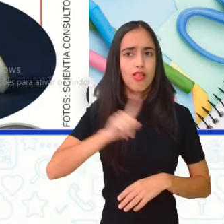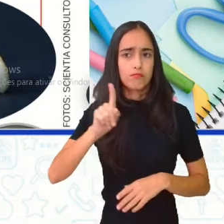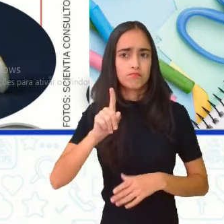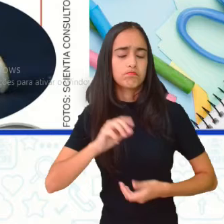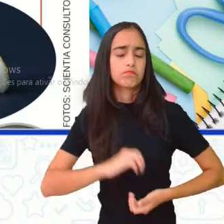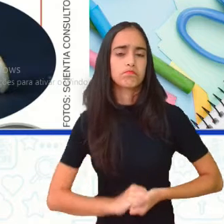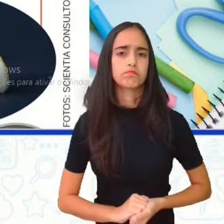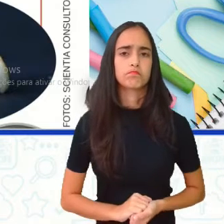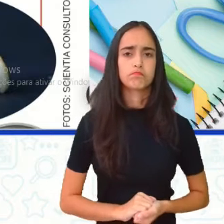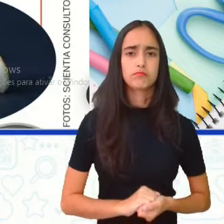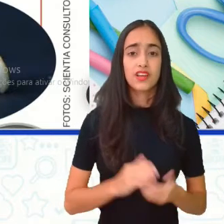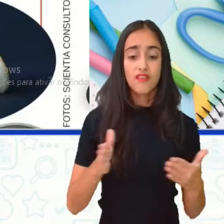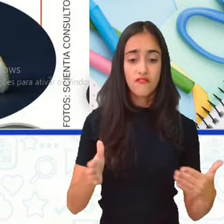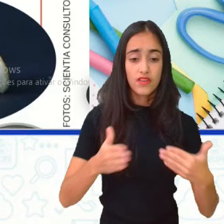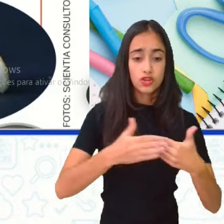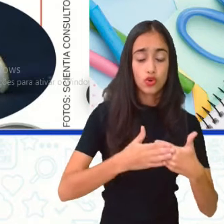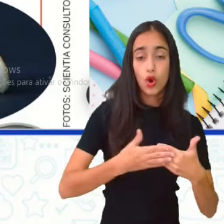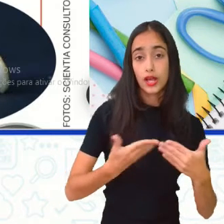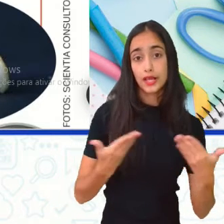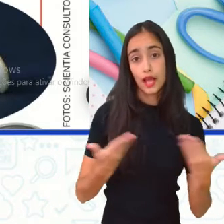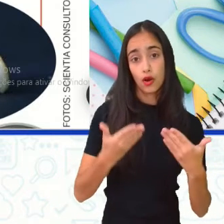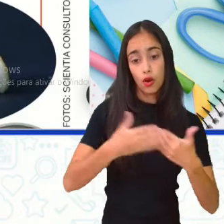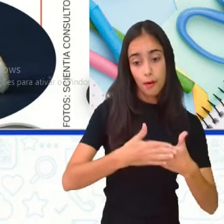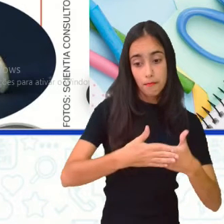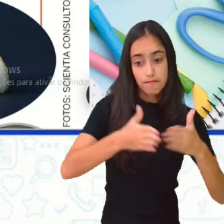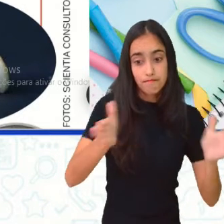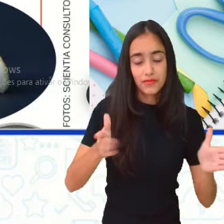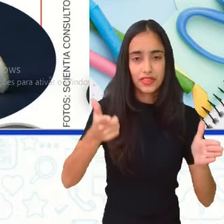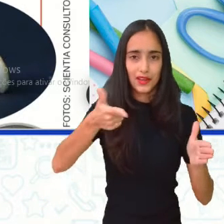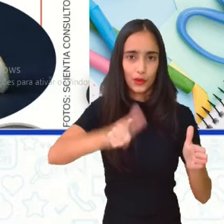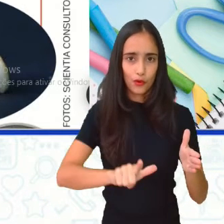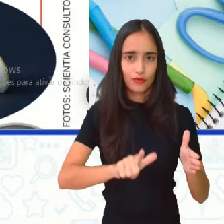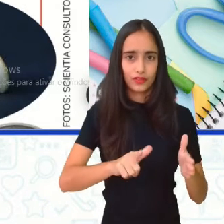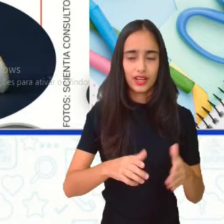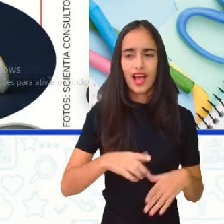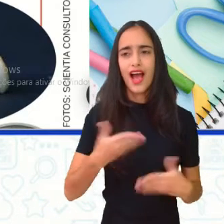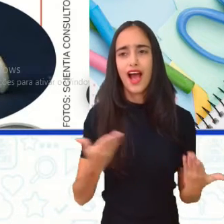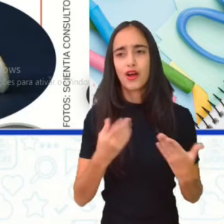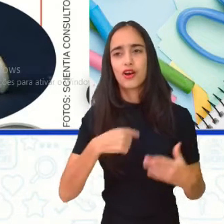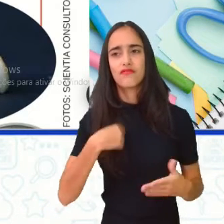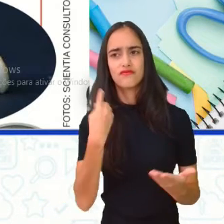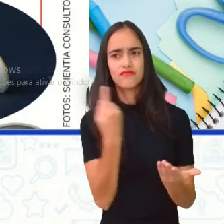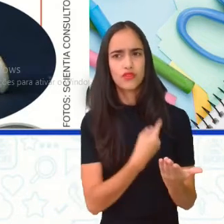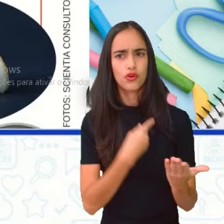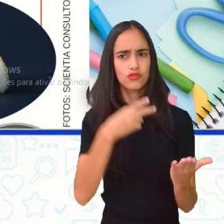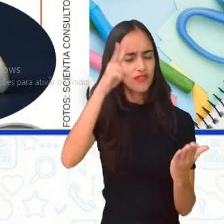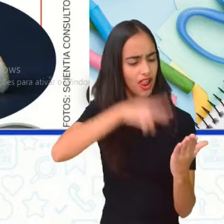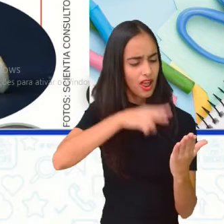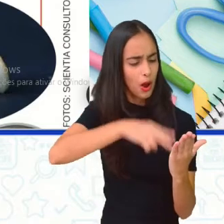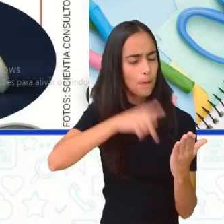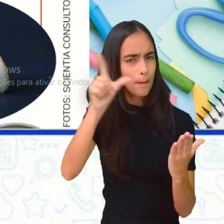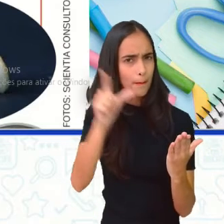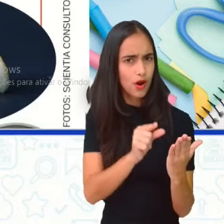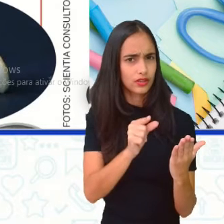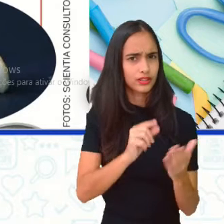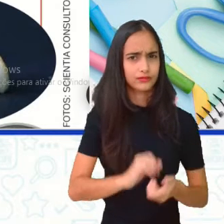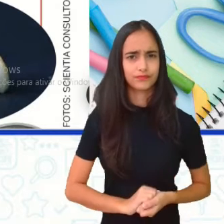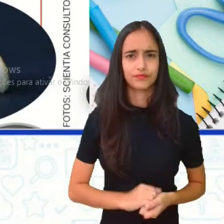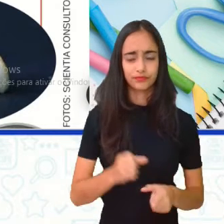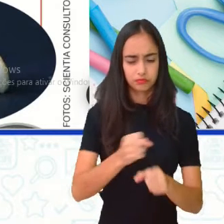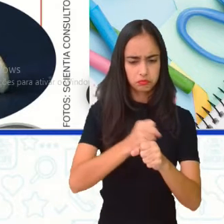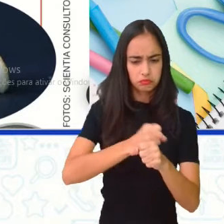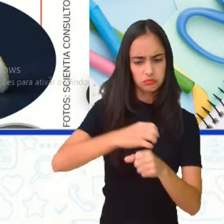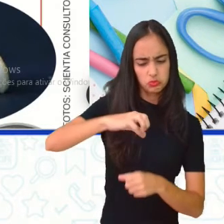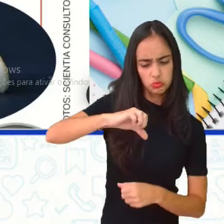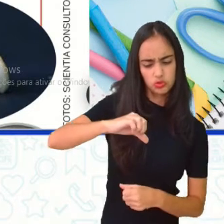foi reaberto. Ó, vou ler um trechinho da matéria para a gente poder entender e depois pensar no resumo para ela, tá? Há 9 anos